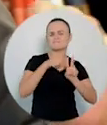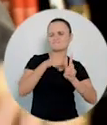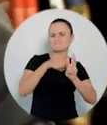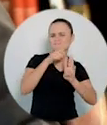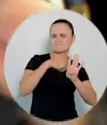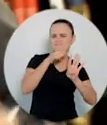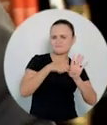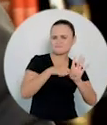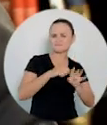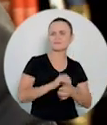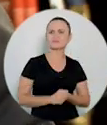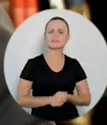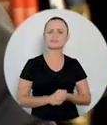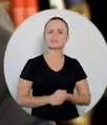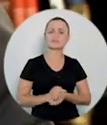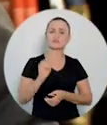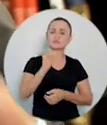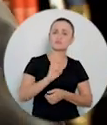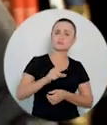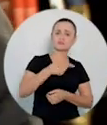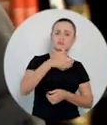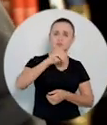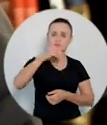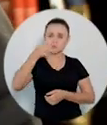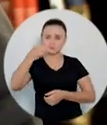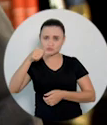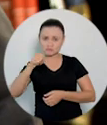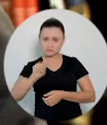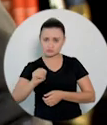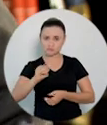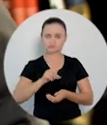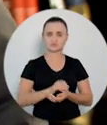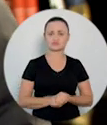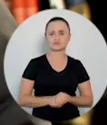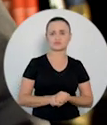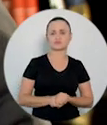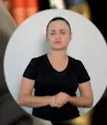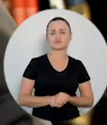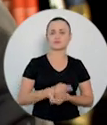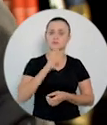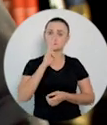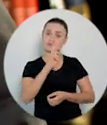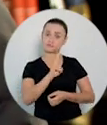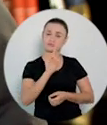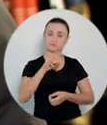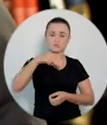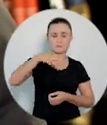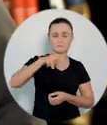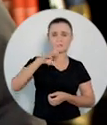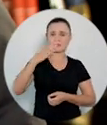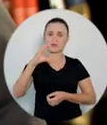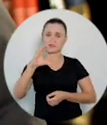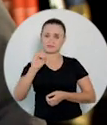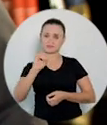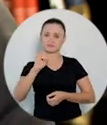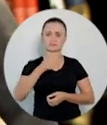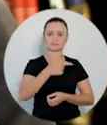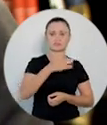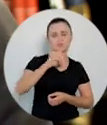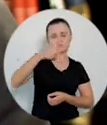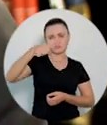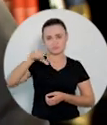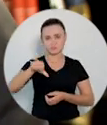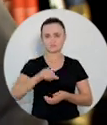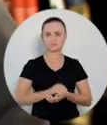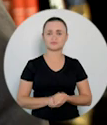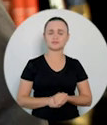2018. O resultado foi sair só em março de 2019, o resultado preliminar. Então, enfim, é um caminho muito longo, é